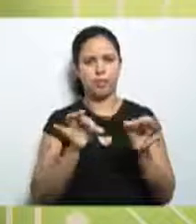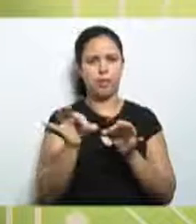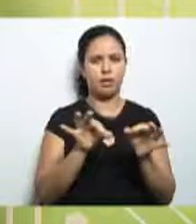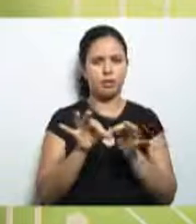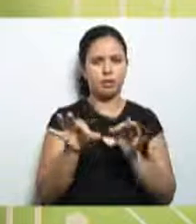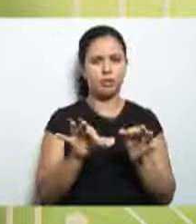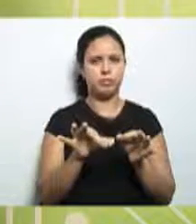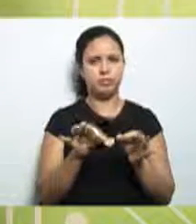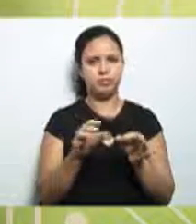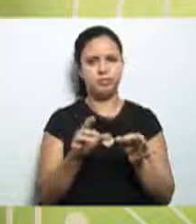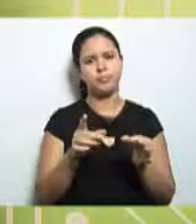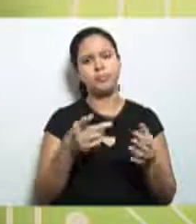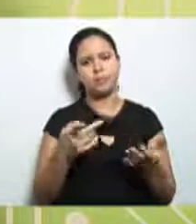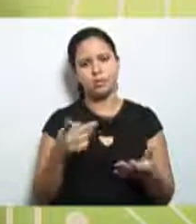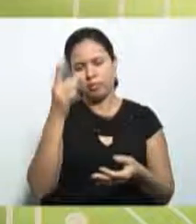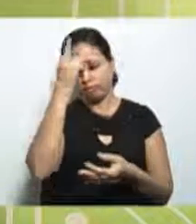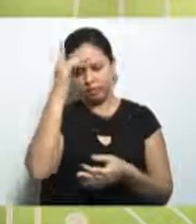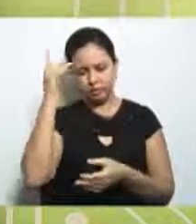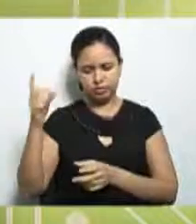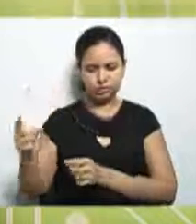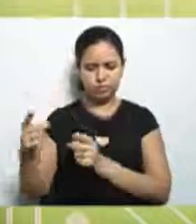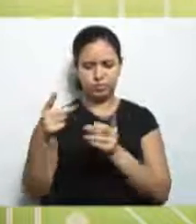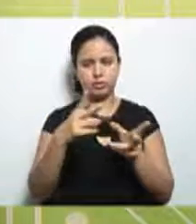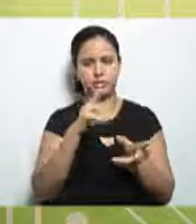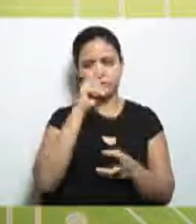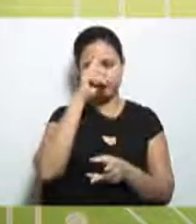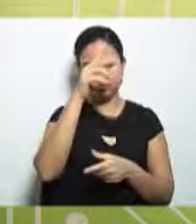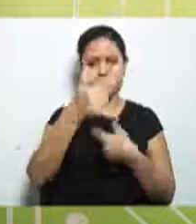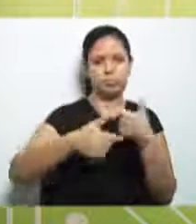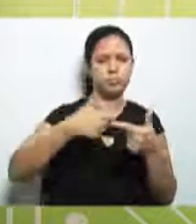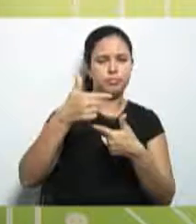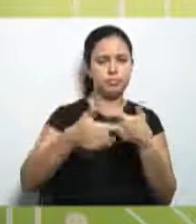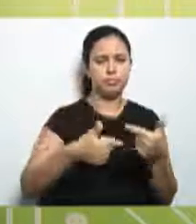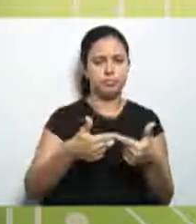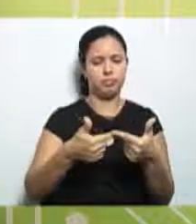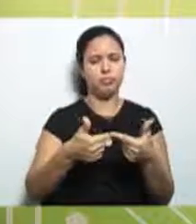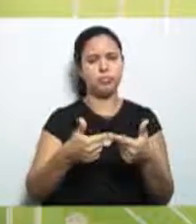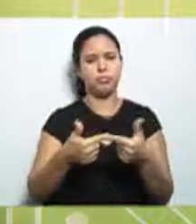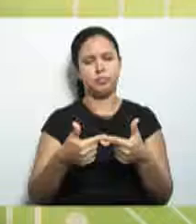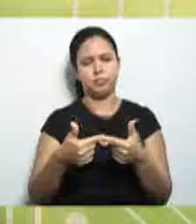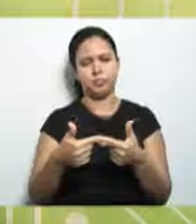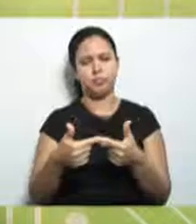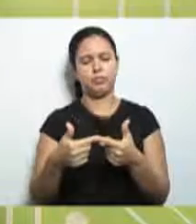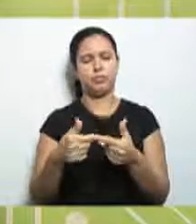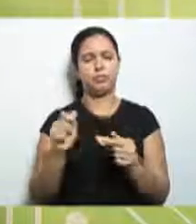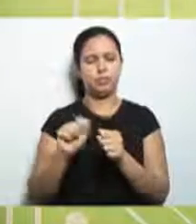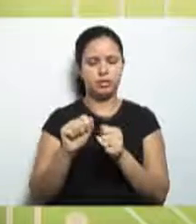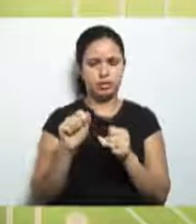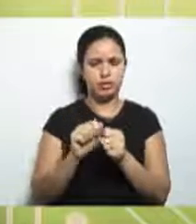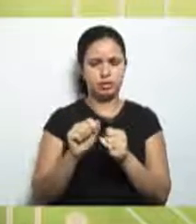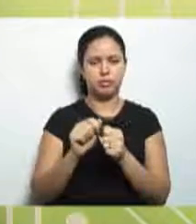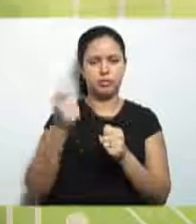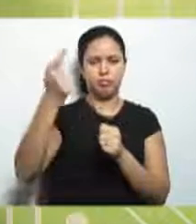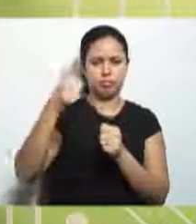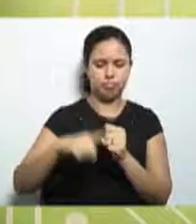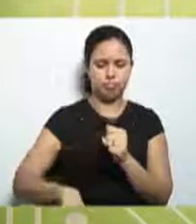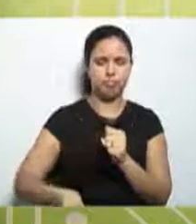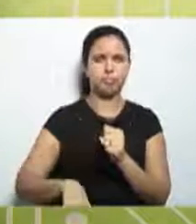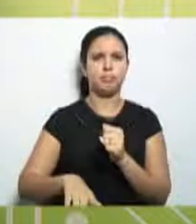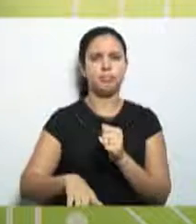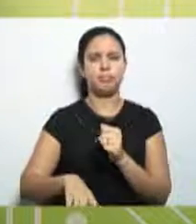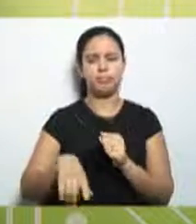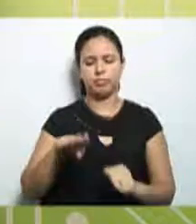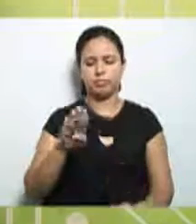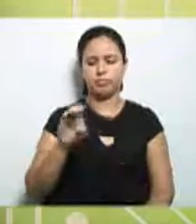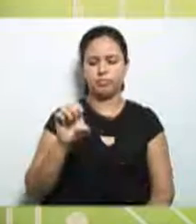que vende a sua força de trabalho produza bens em excesso. Por quê? Porque a sociedade como um todo precisa